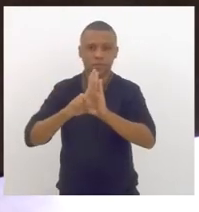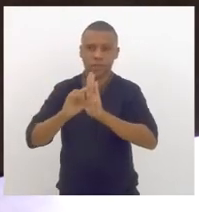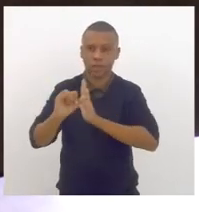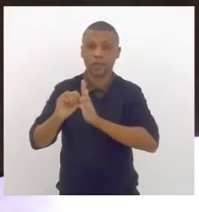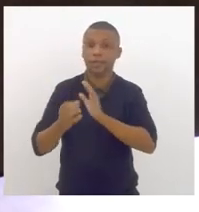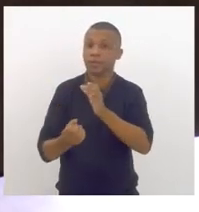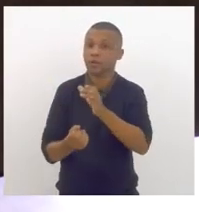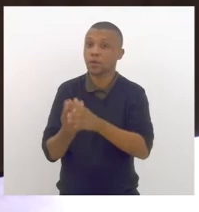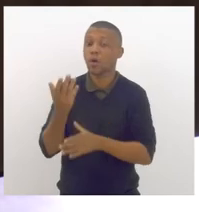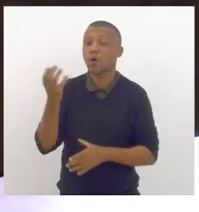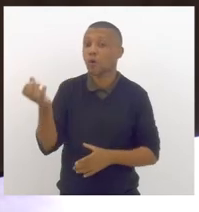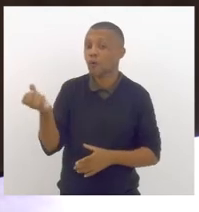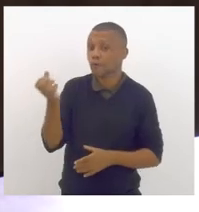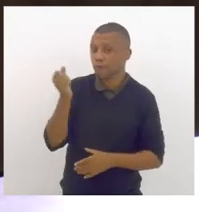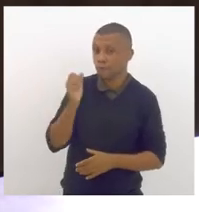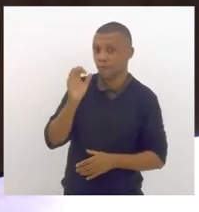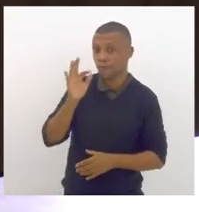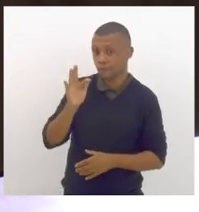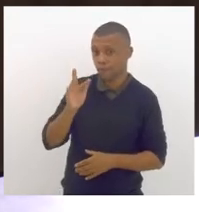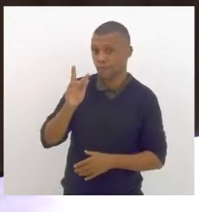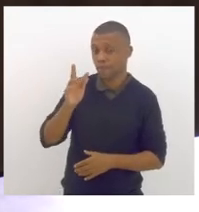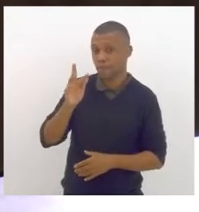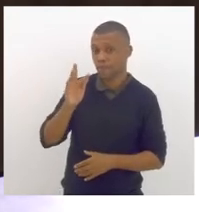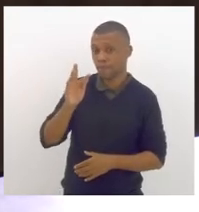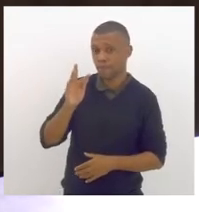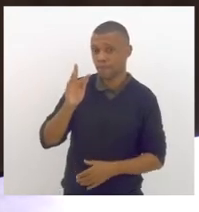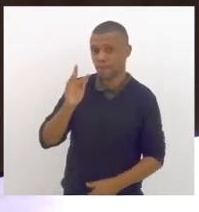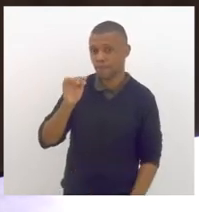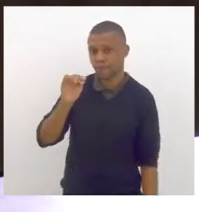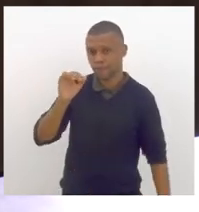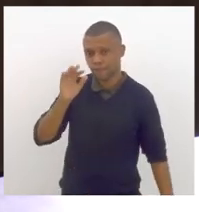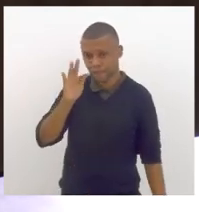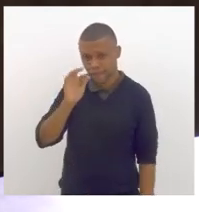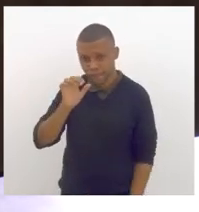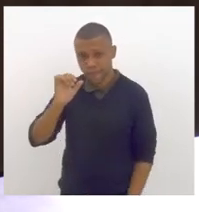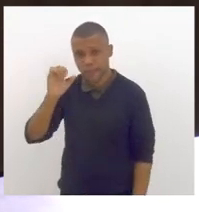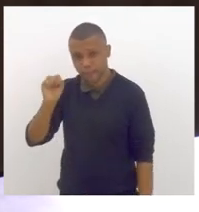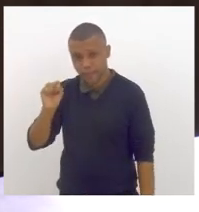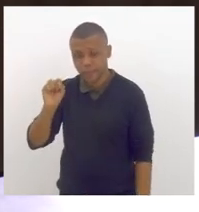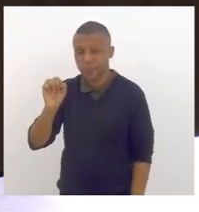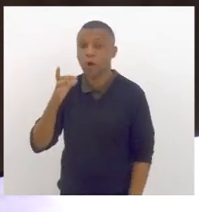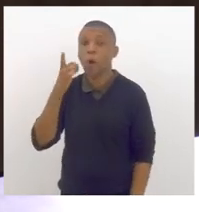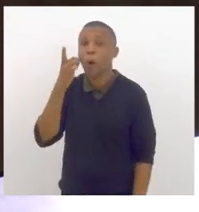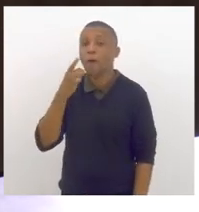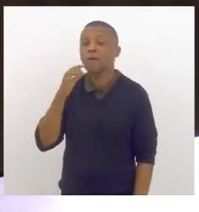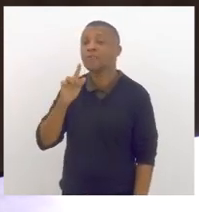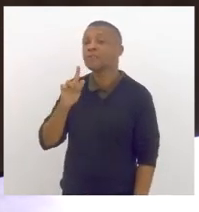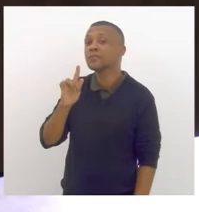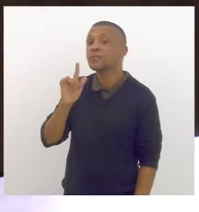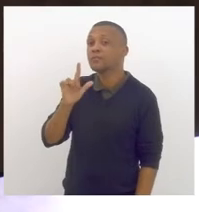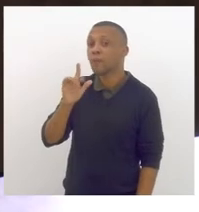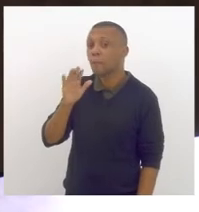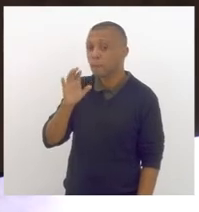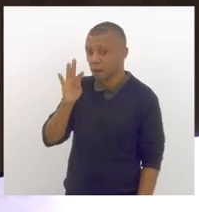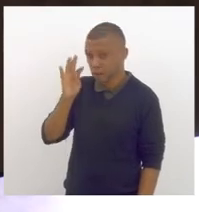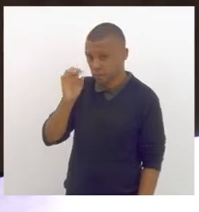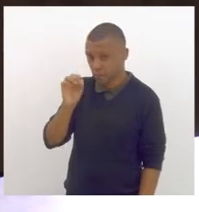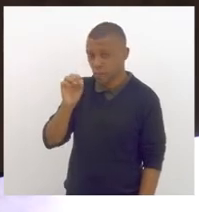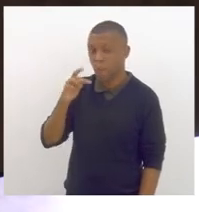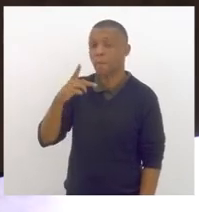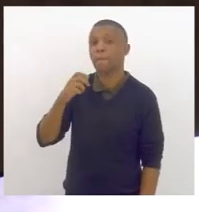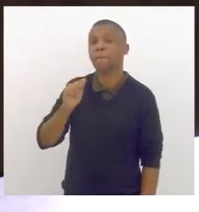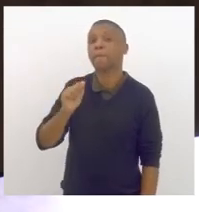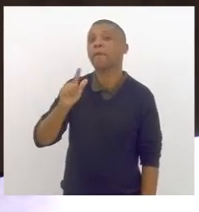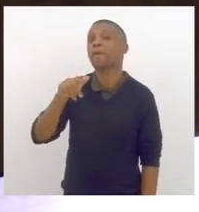o Fundo de Habitação de Interesse Social foi o deputado Gilberto Palmares, do Partido dos